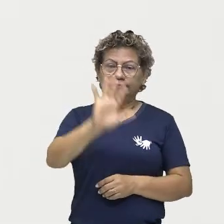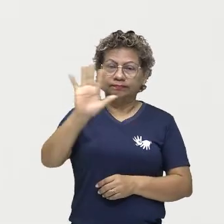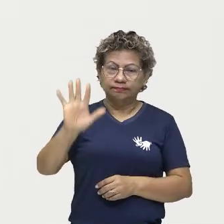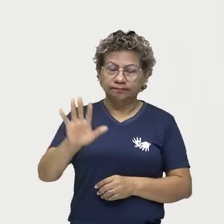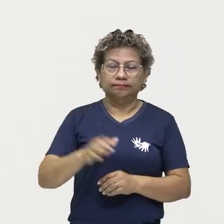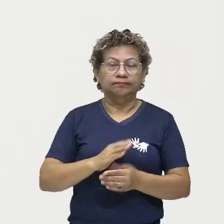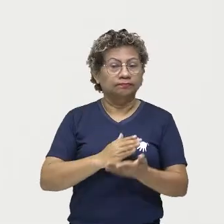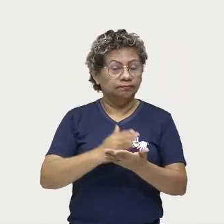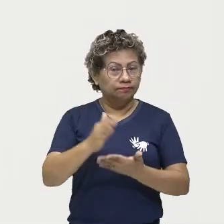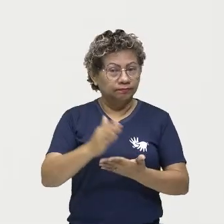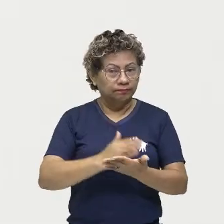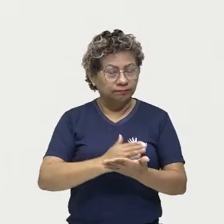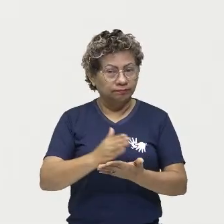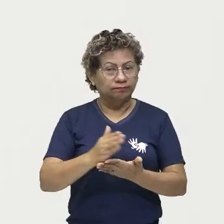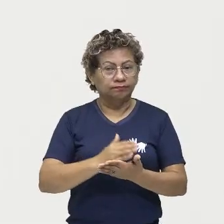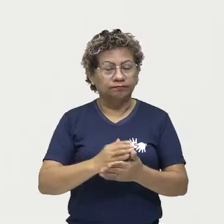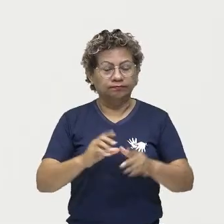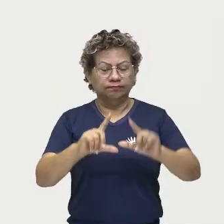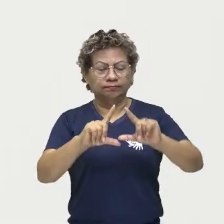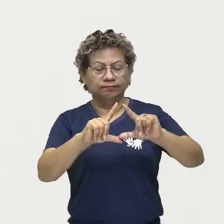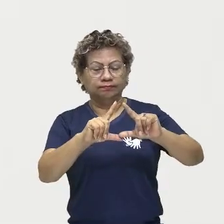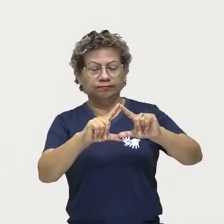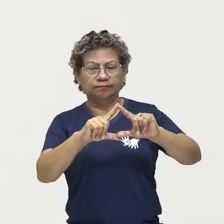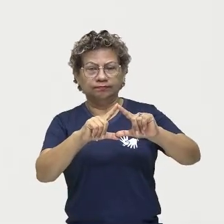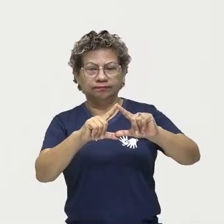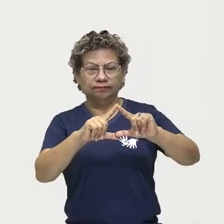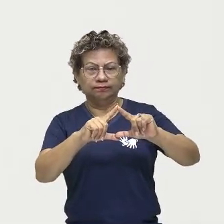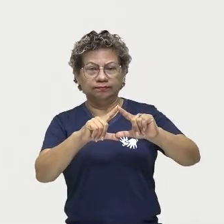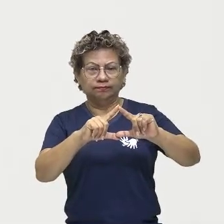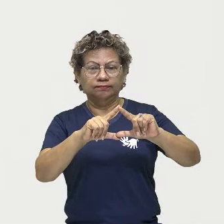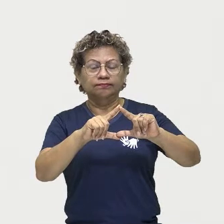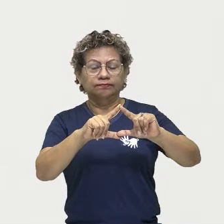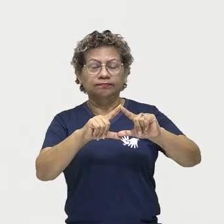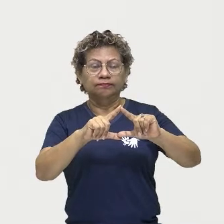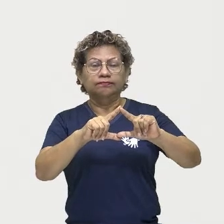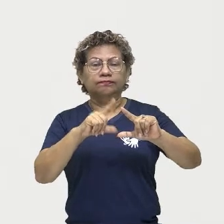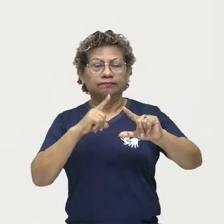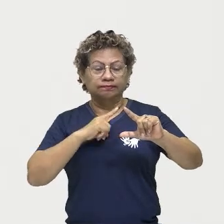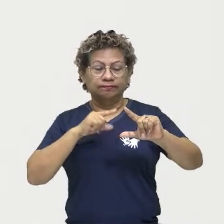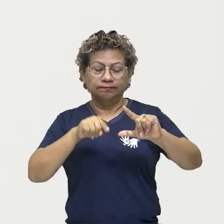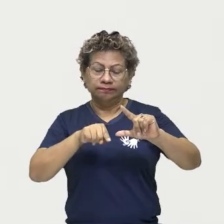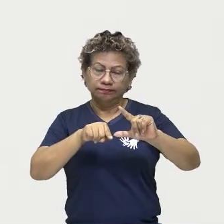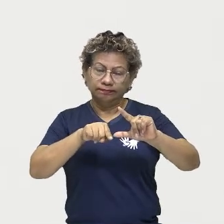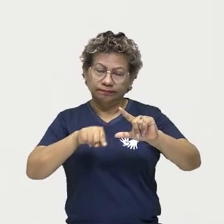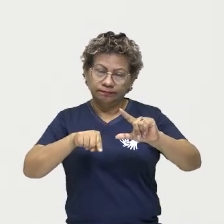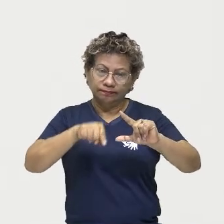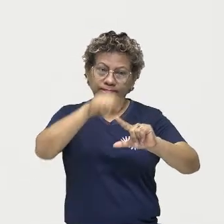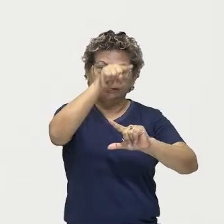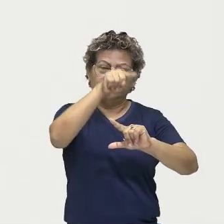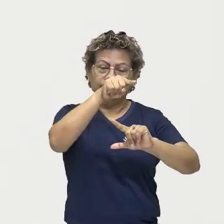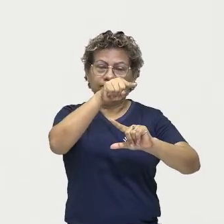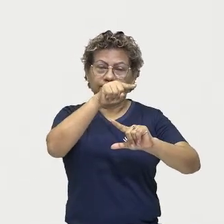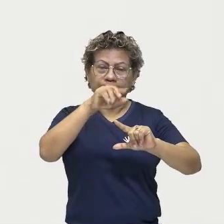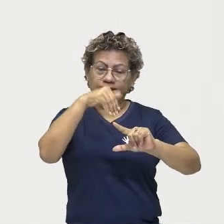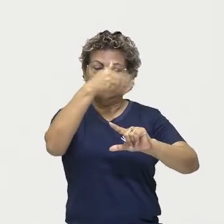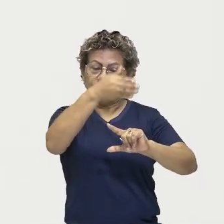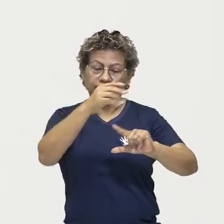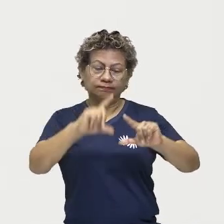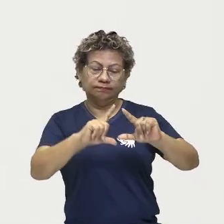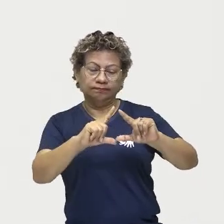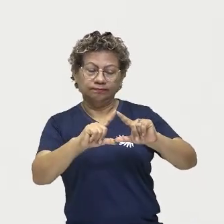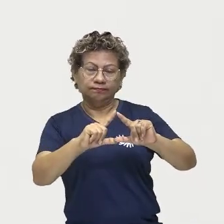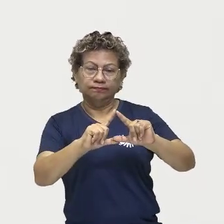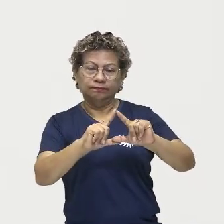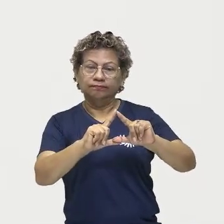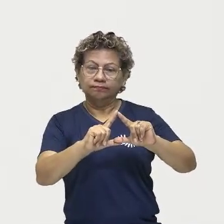Em alguns casos, será necessário prolongar os segmentos de reta das alturas de tal forma que o